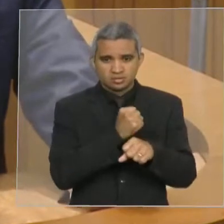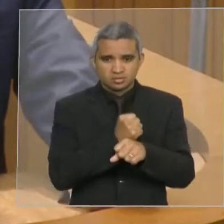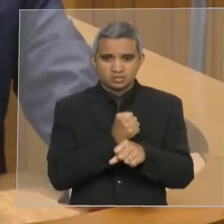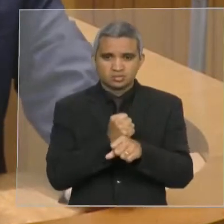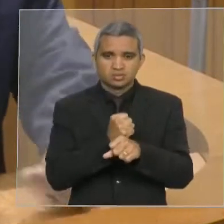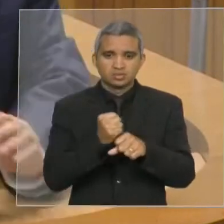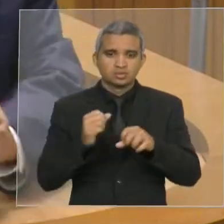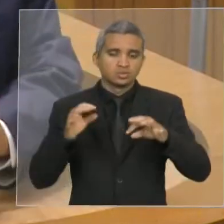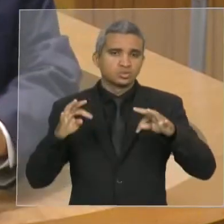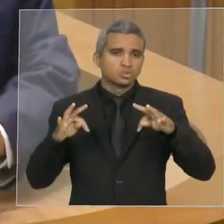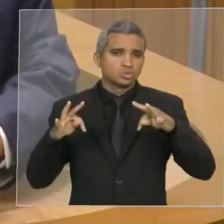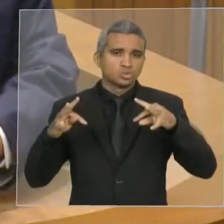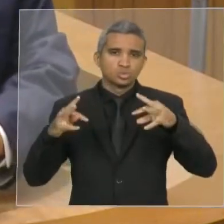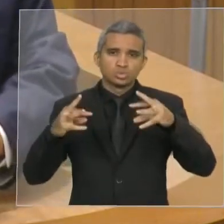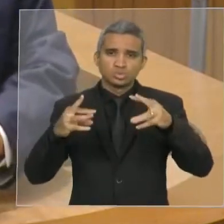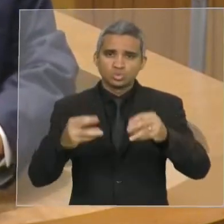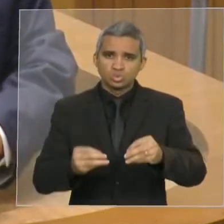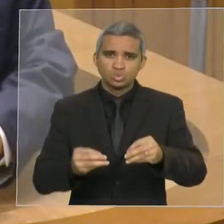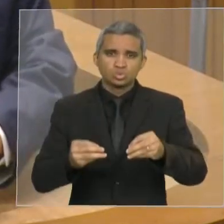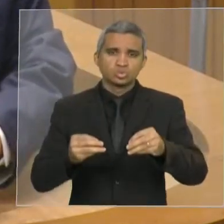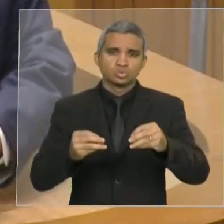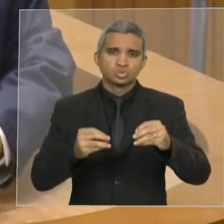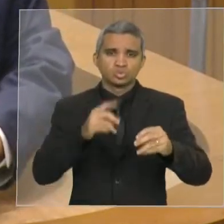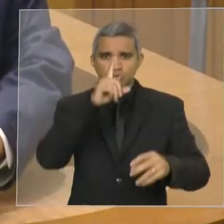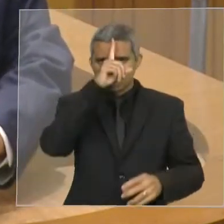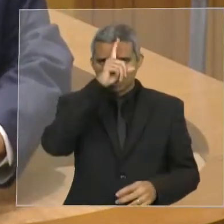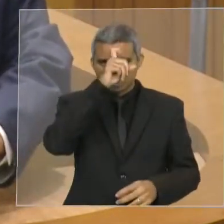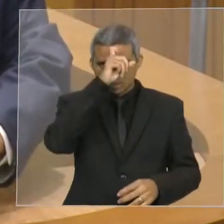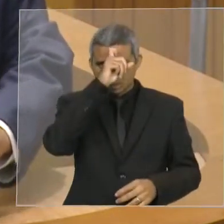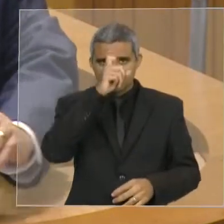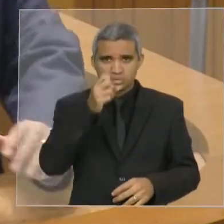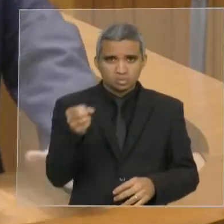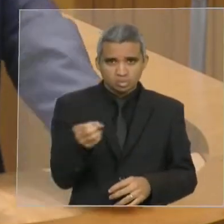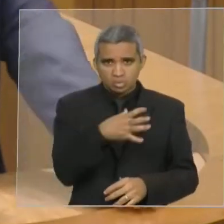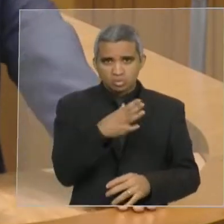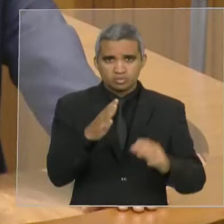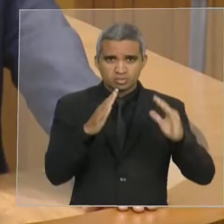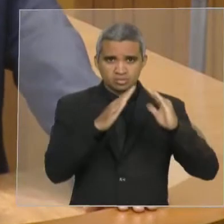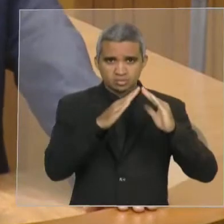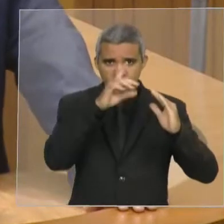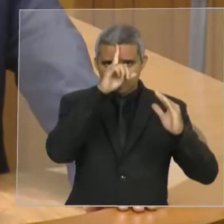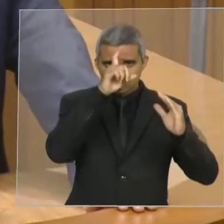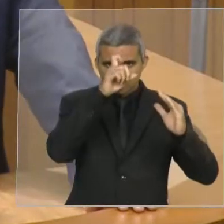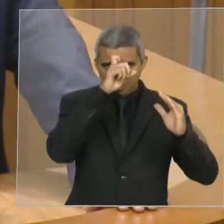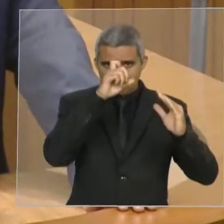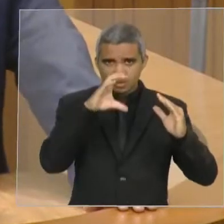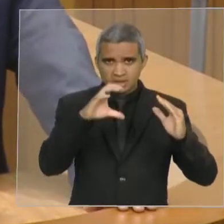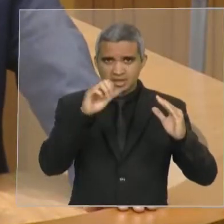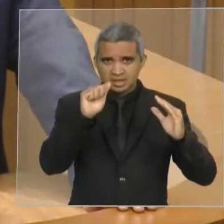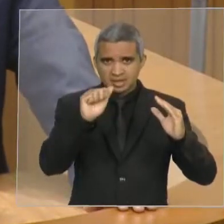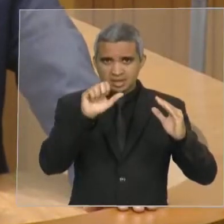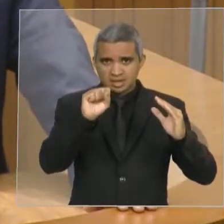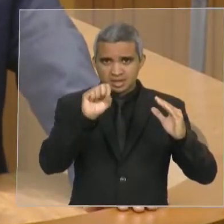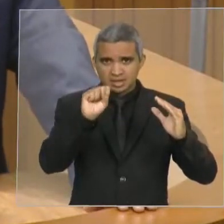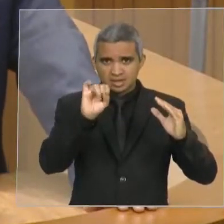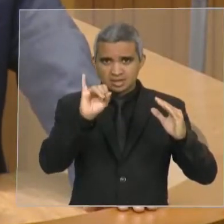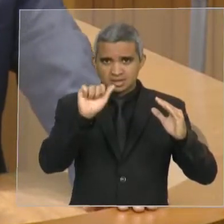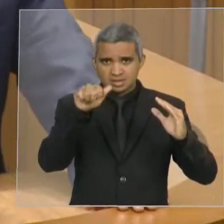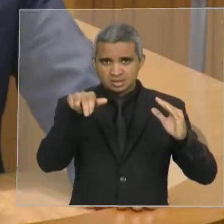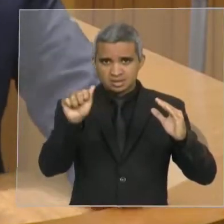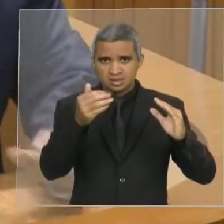toda a construção nova do Hospital de São Benedito do Rio Preto, o Hospital Cassiana